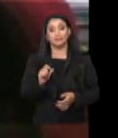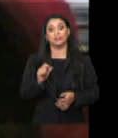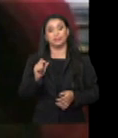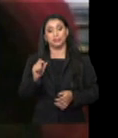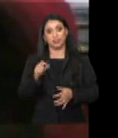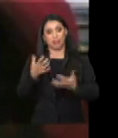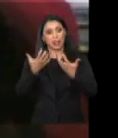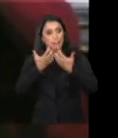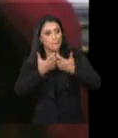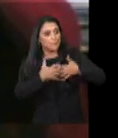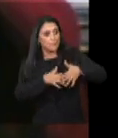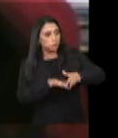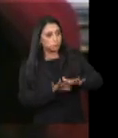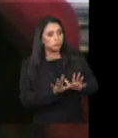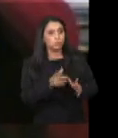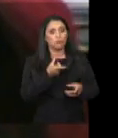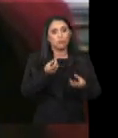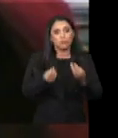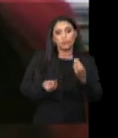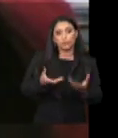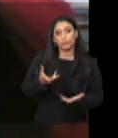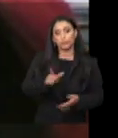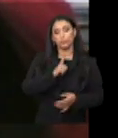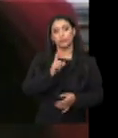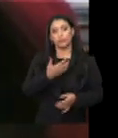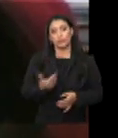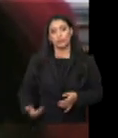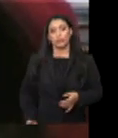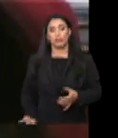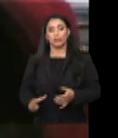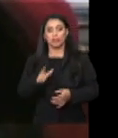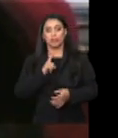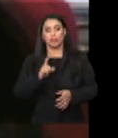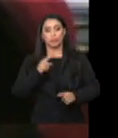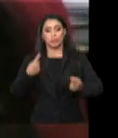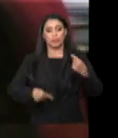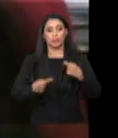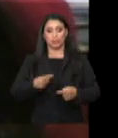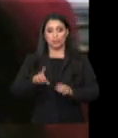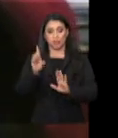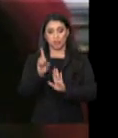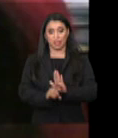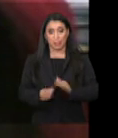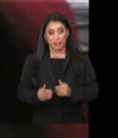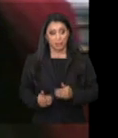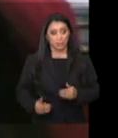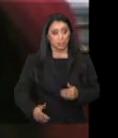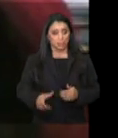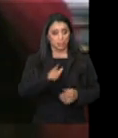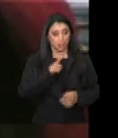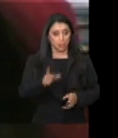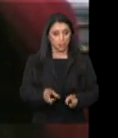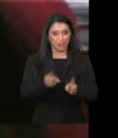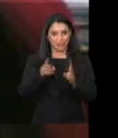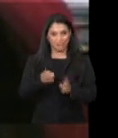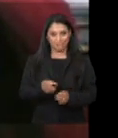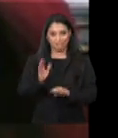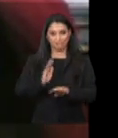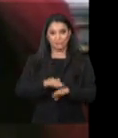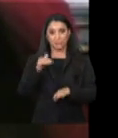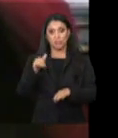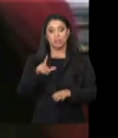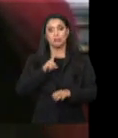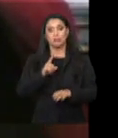pública considera justifique e retração de políticas e direitos a partir daí constata se cada vez mais